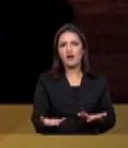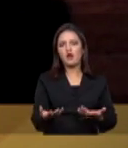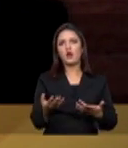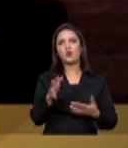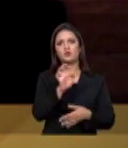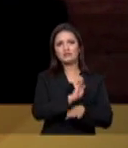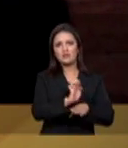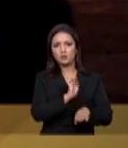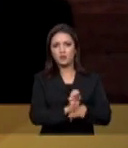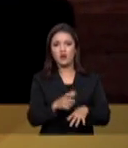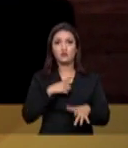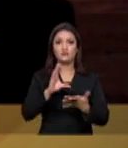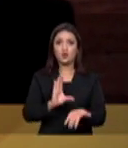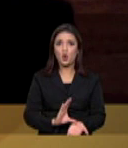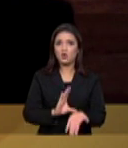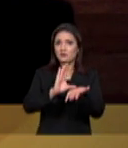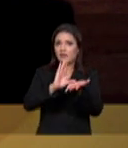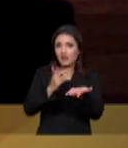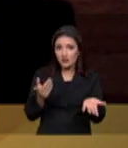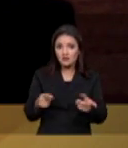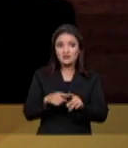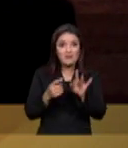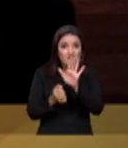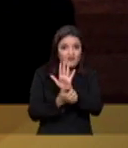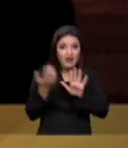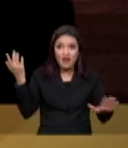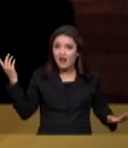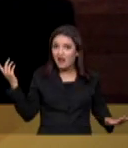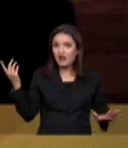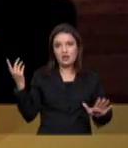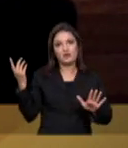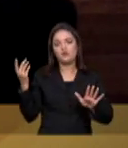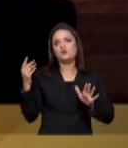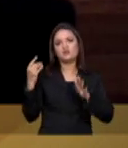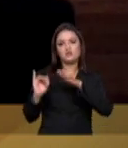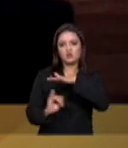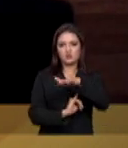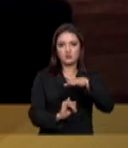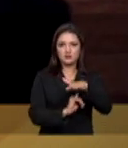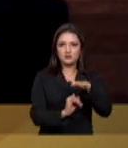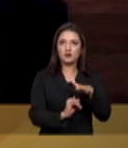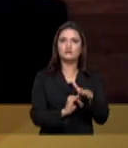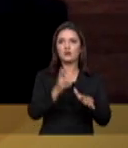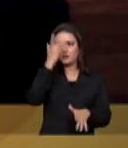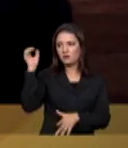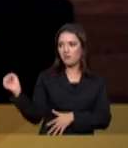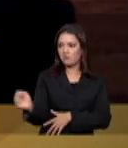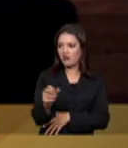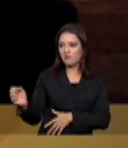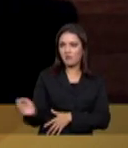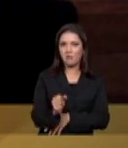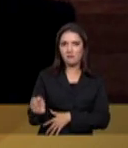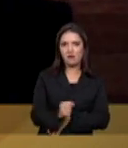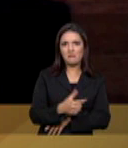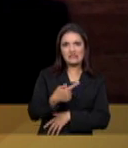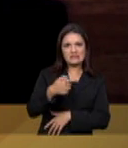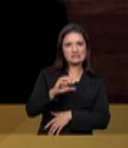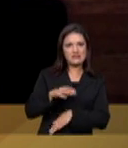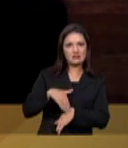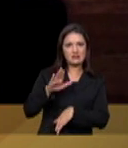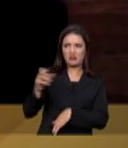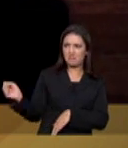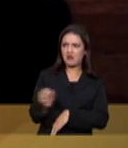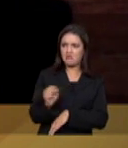conselheiros e diversas instituições trouxeram todos enorme contribuição